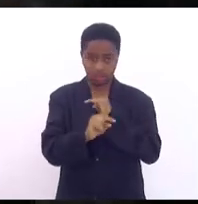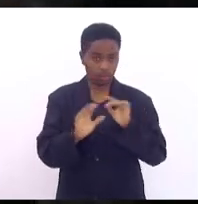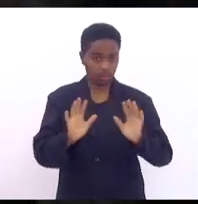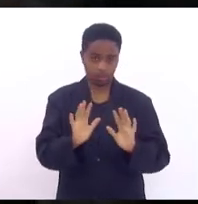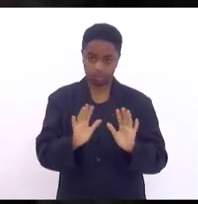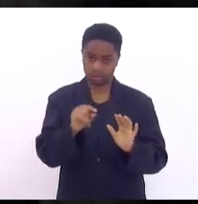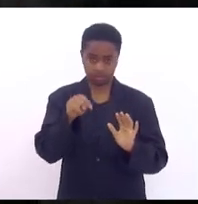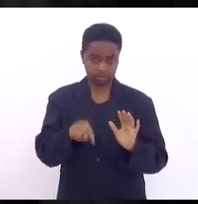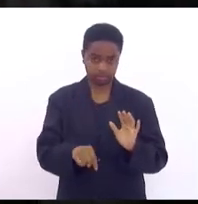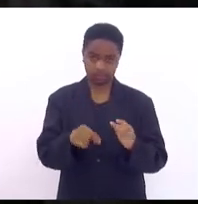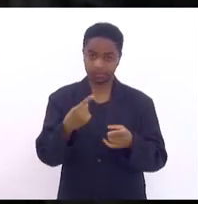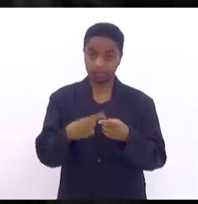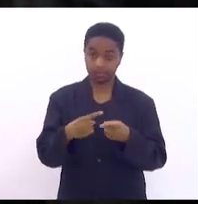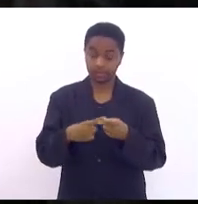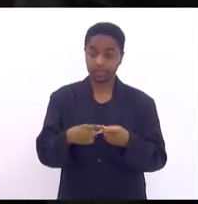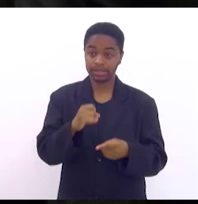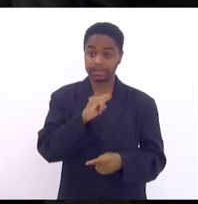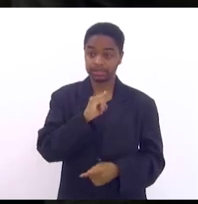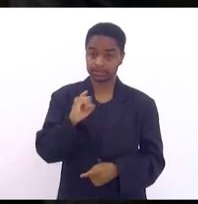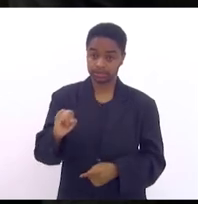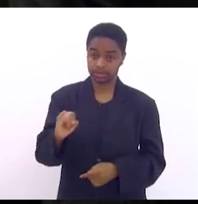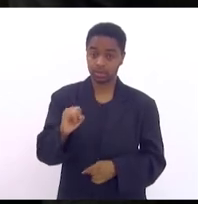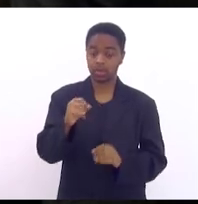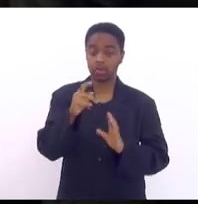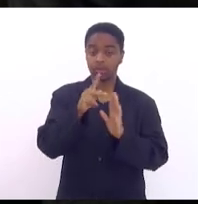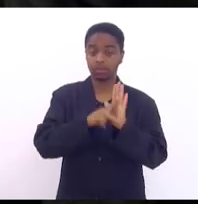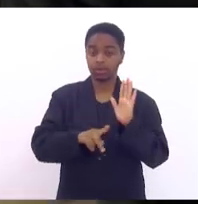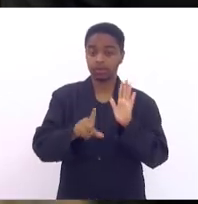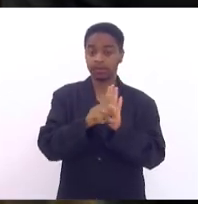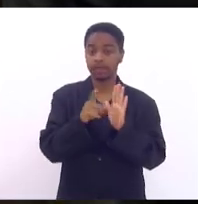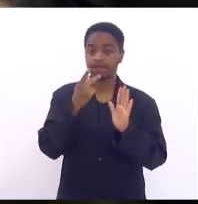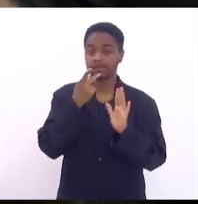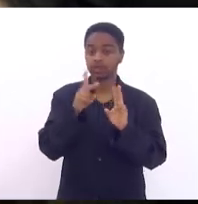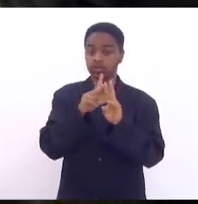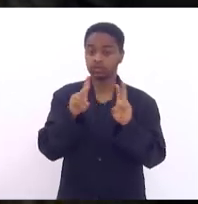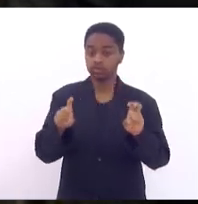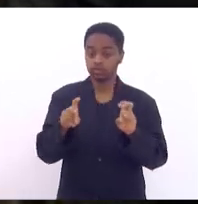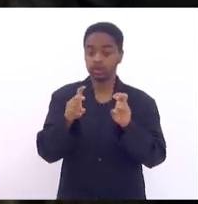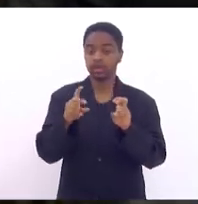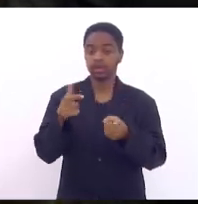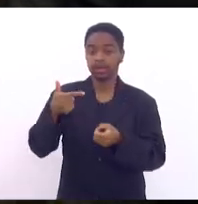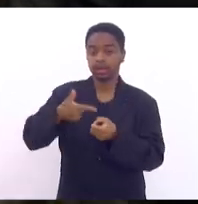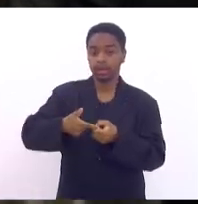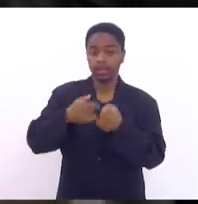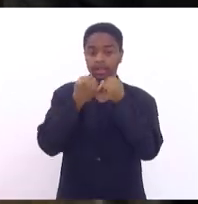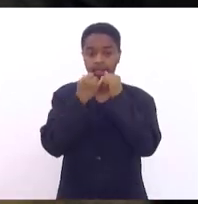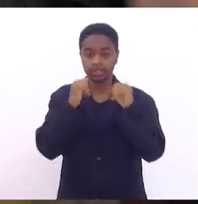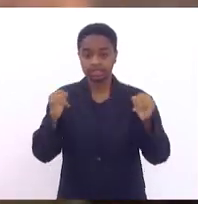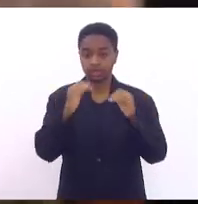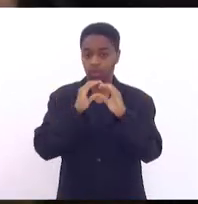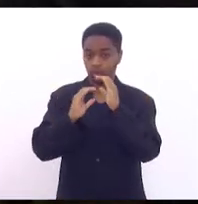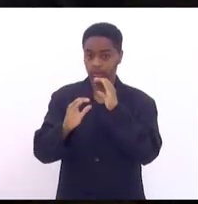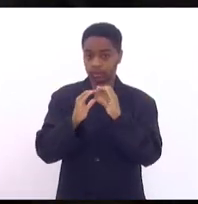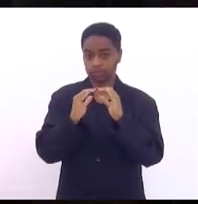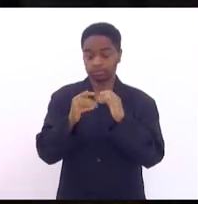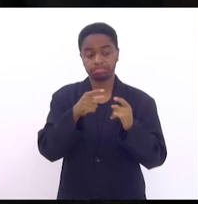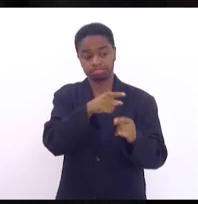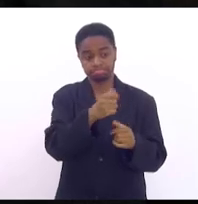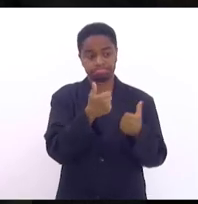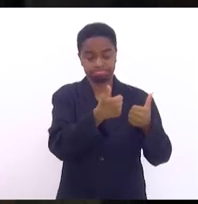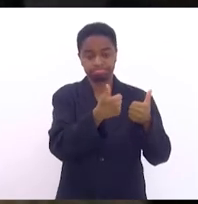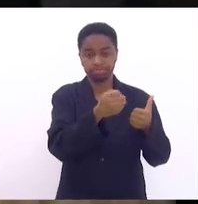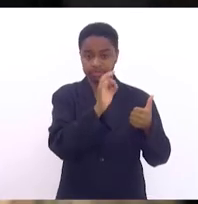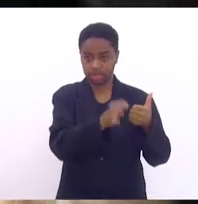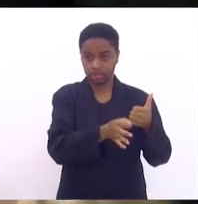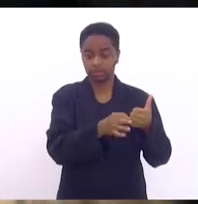caso, porque se entrar algum projeto para tratar de combustível, energia e telecomunicação, o pressuposto dela é válido.